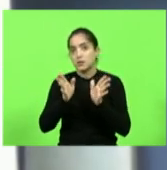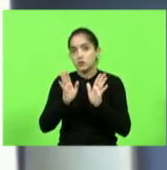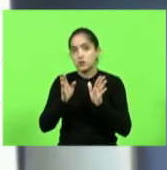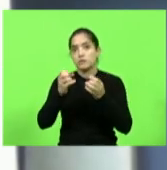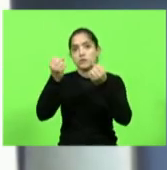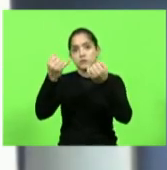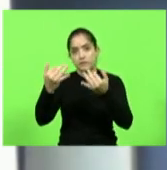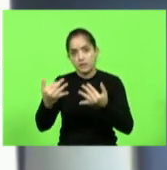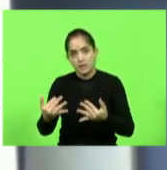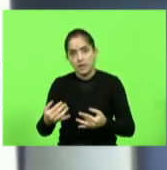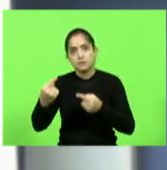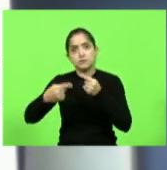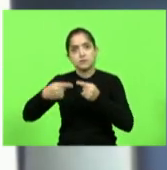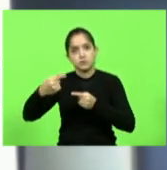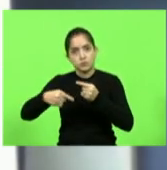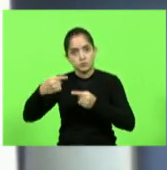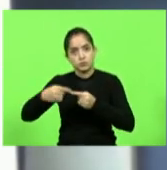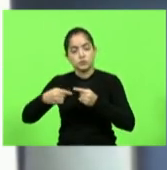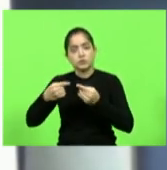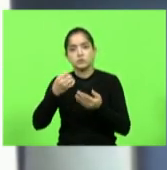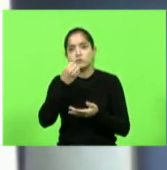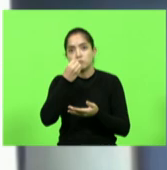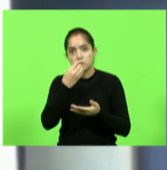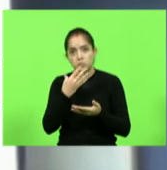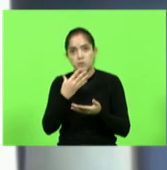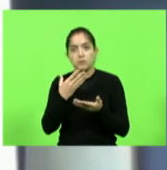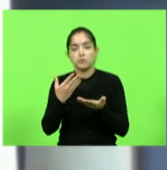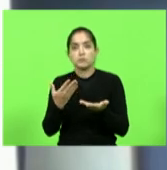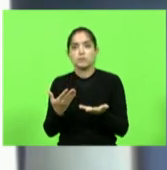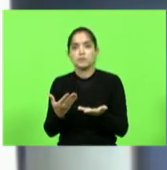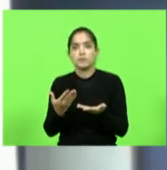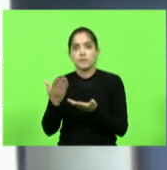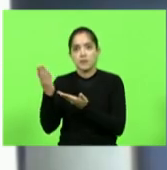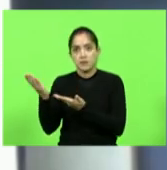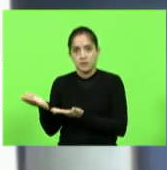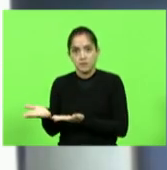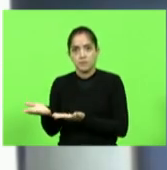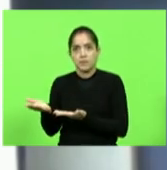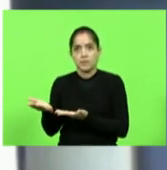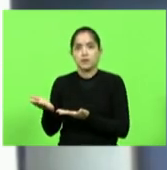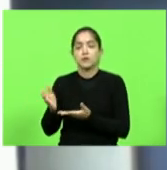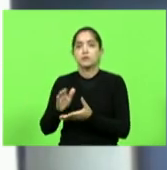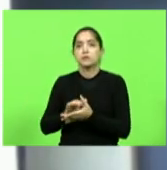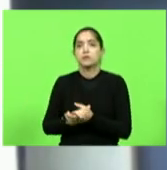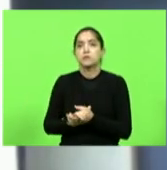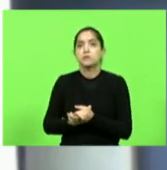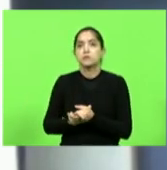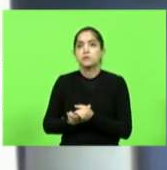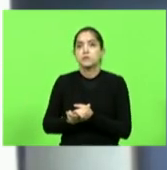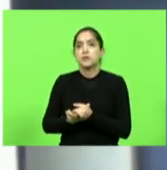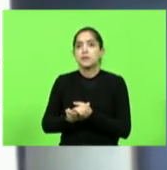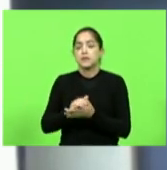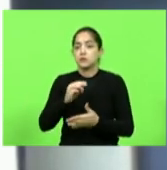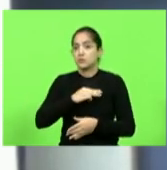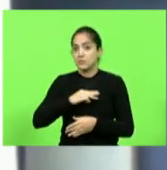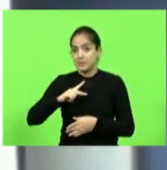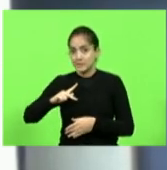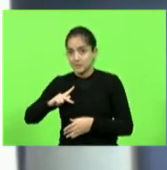falado, e muito bem falado, pelo Dr. João Bôtega, do Ministério Público, né,